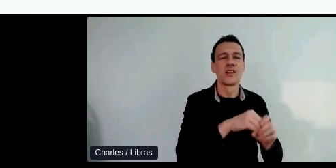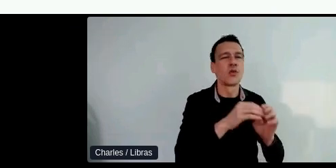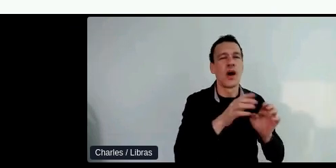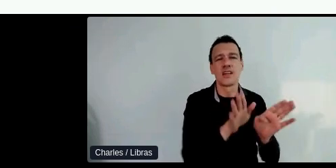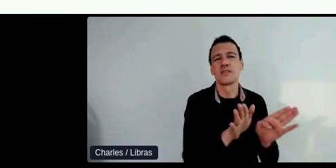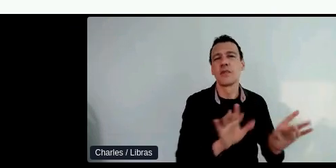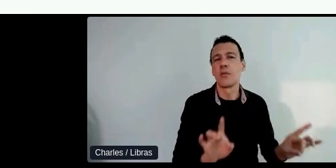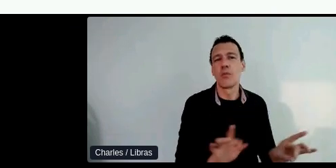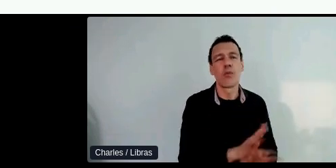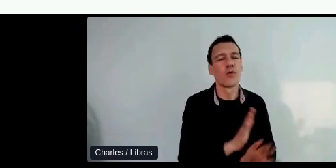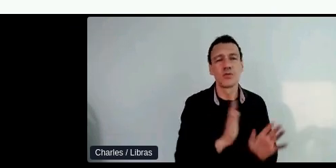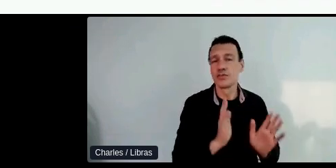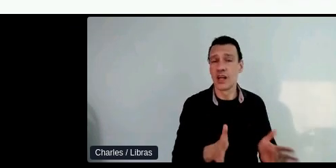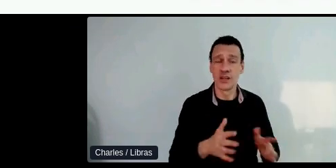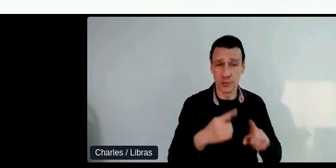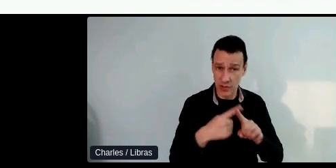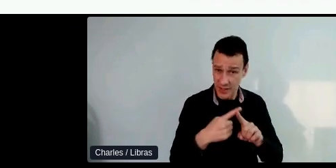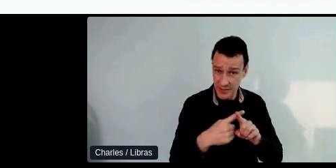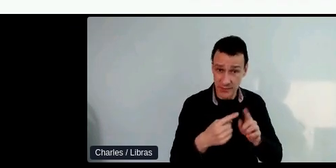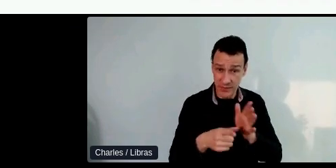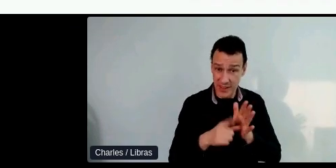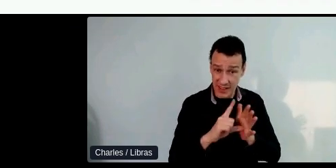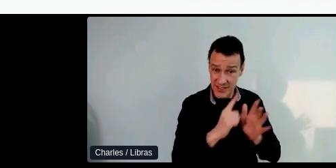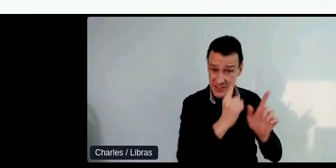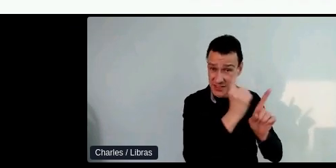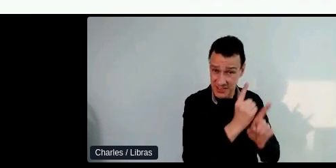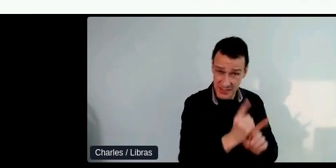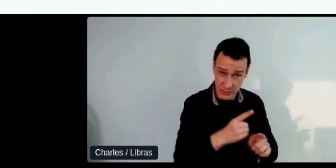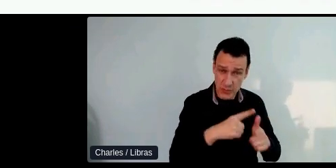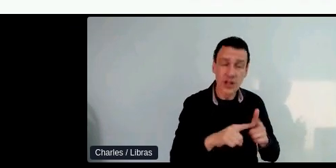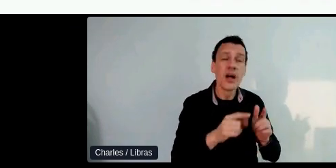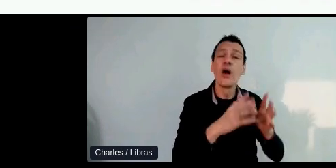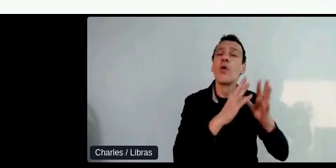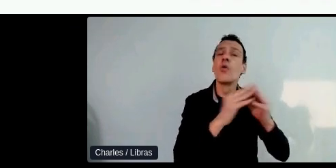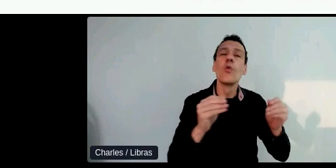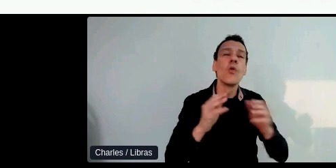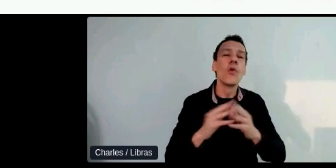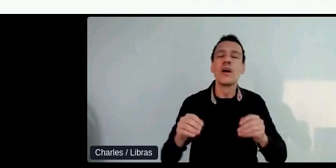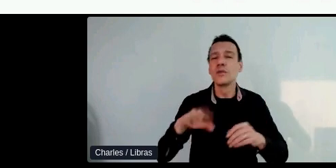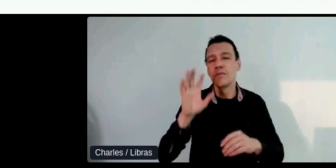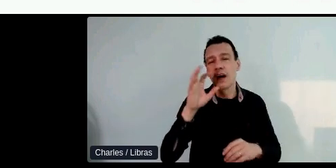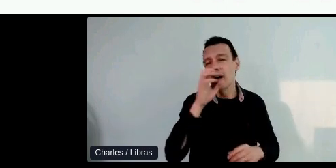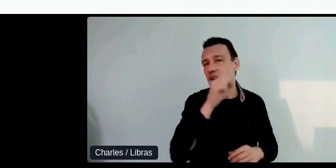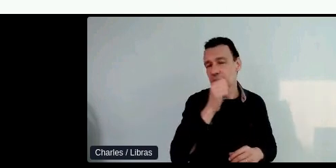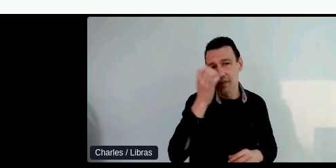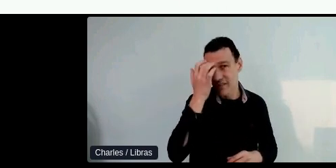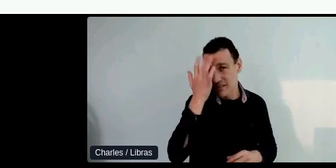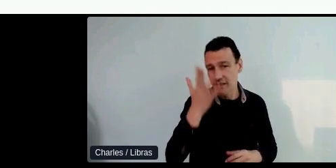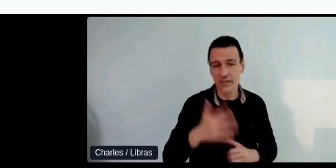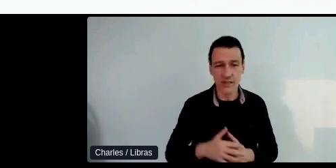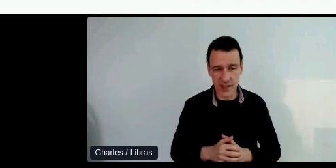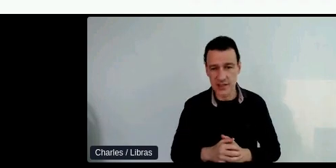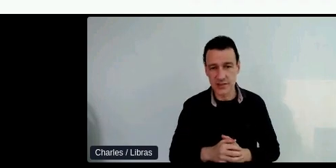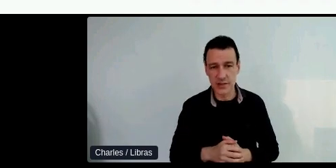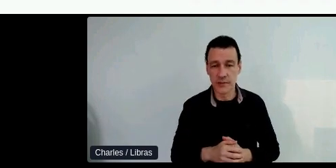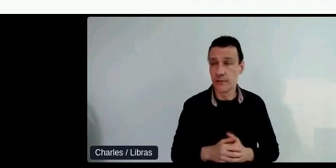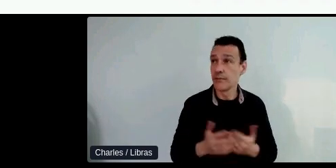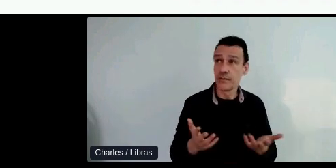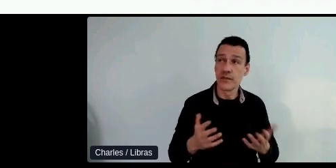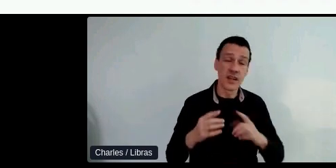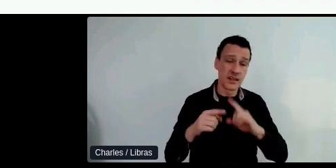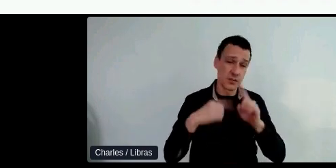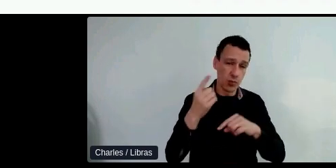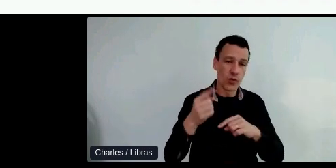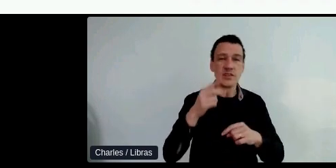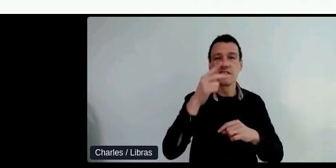corrigido, né? Então, quando a gente já pensa nisso lá no começo, com certeza, no final, seu site, seu app